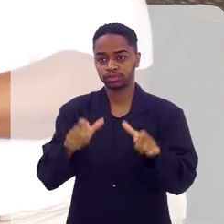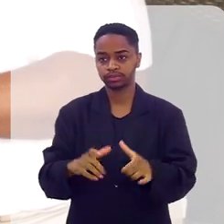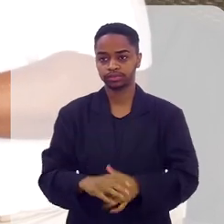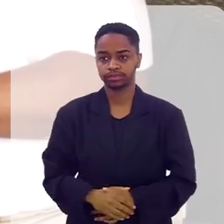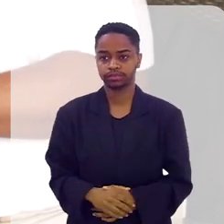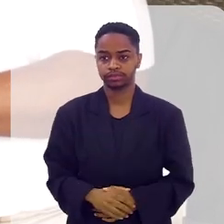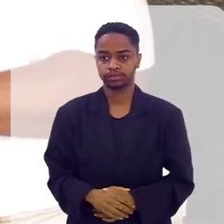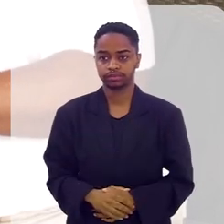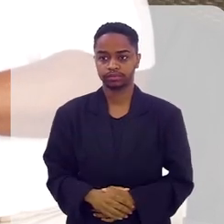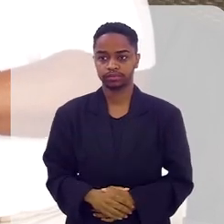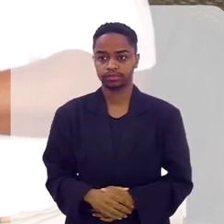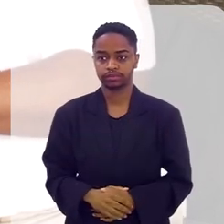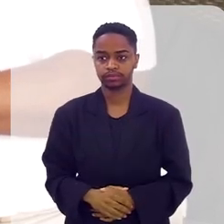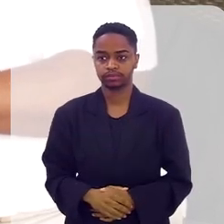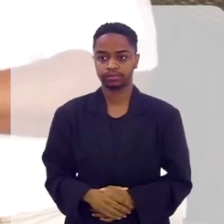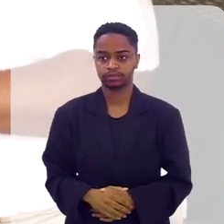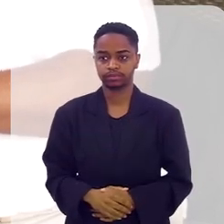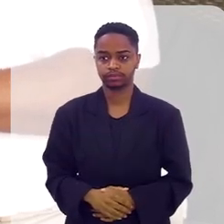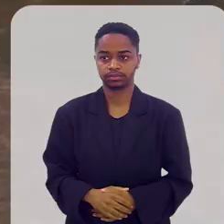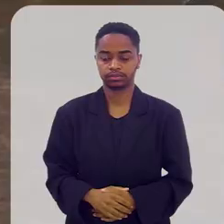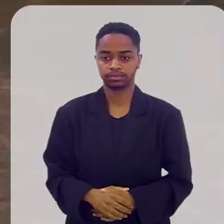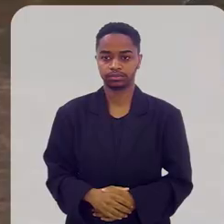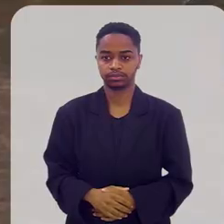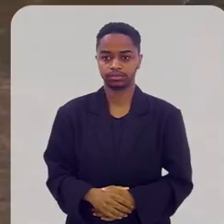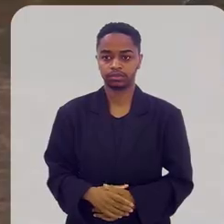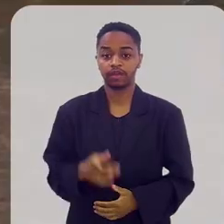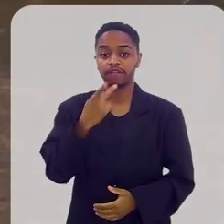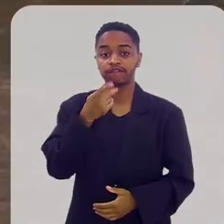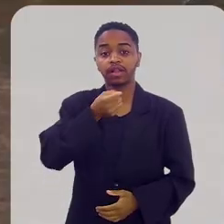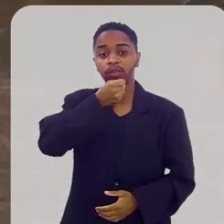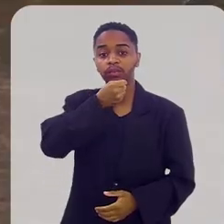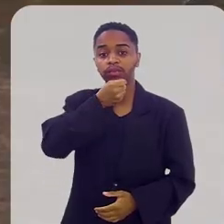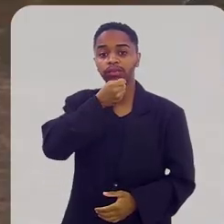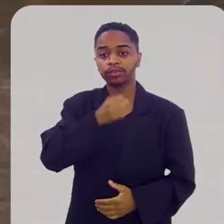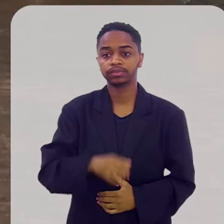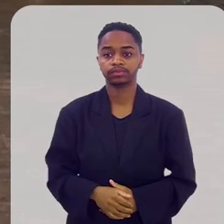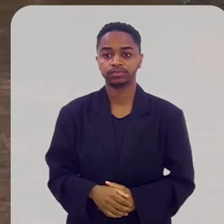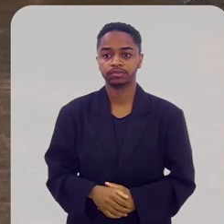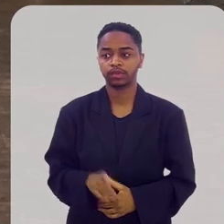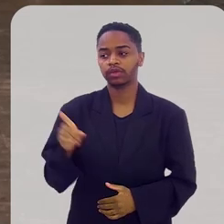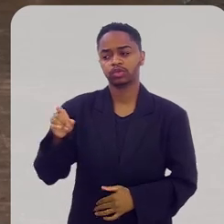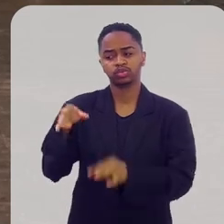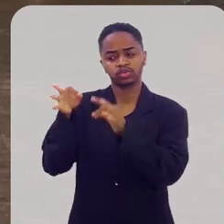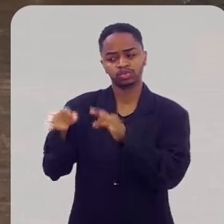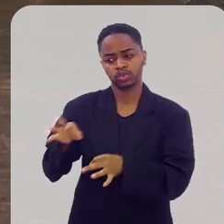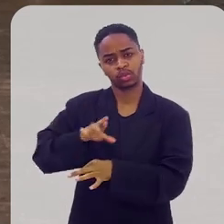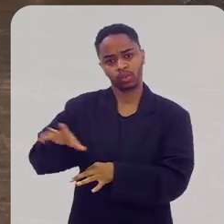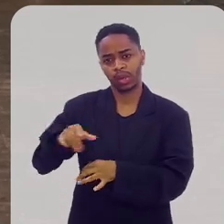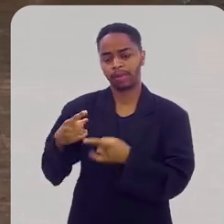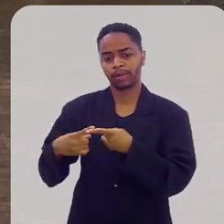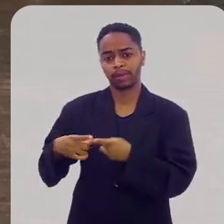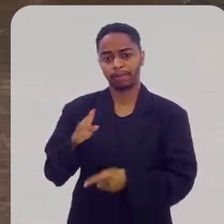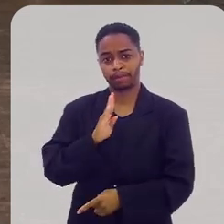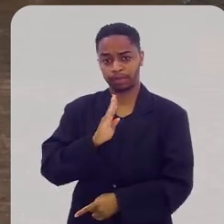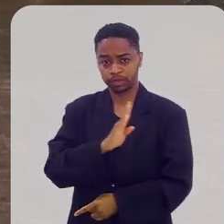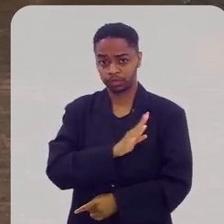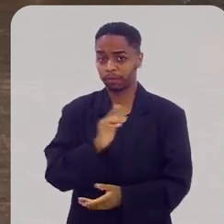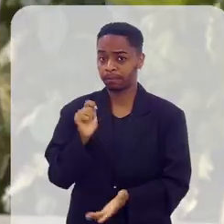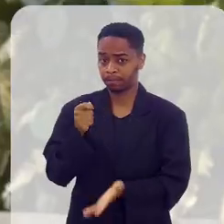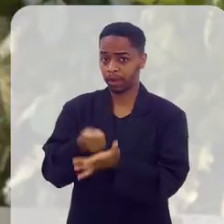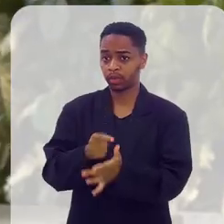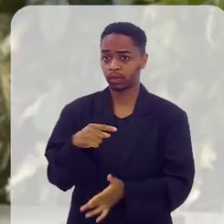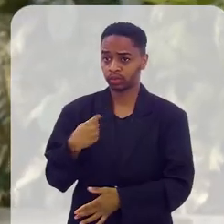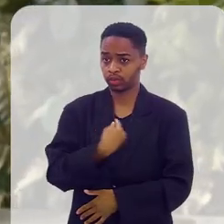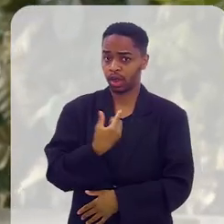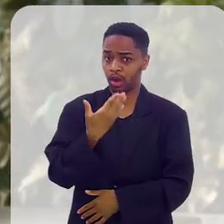tá sendo injusto com o bispo. Ele pagou o nosso almoço. Não fala o microfone, não fala o microfone. Você tá sendo injusto com o nosso querido bispo, que foi ele quem pagou